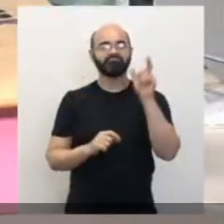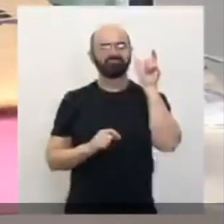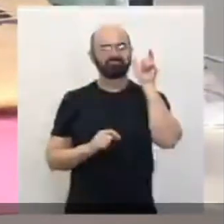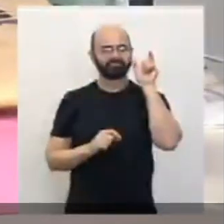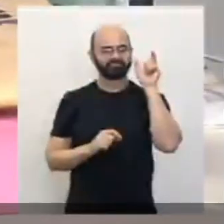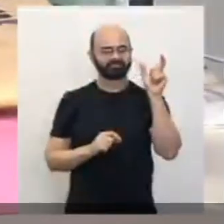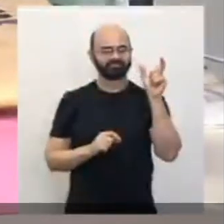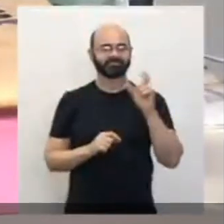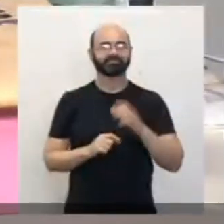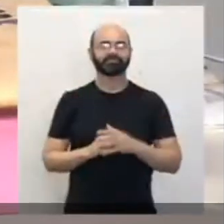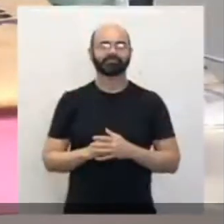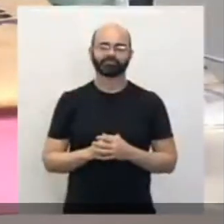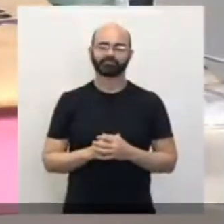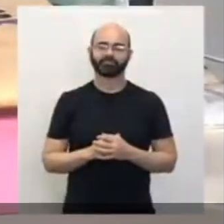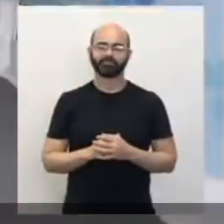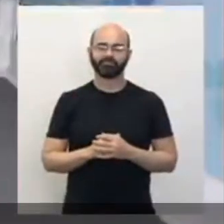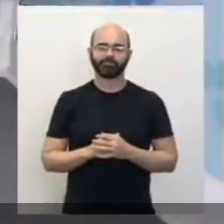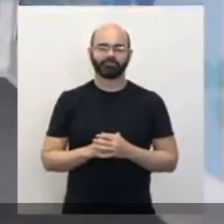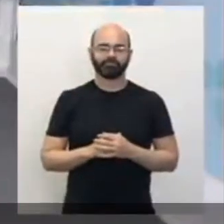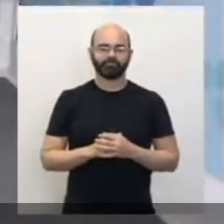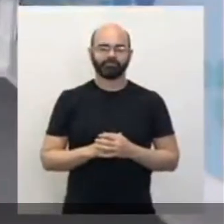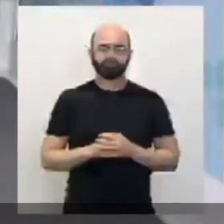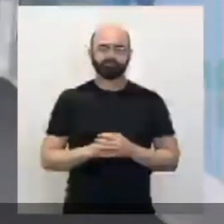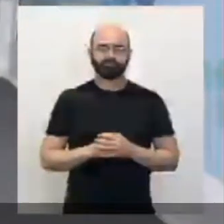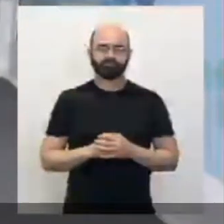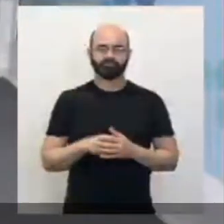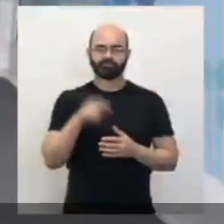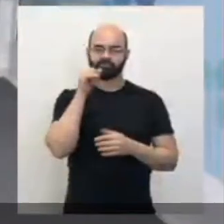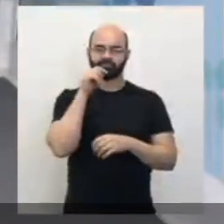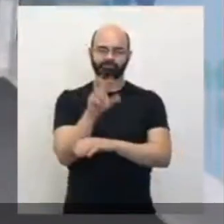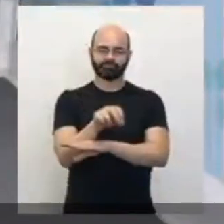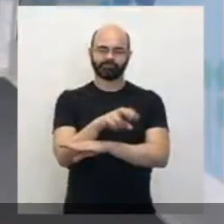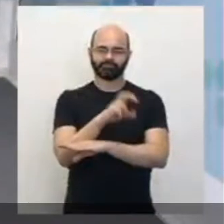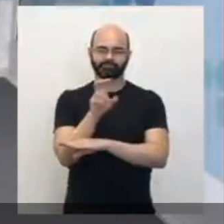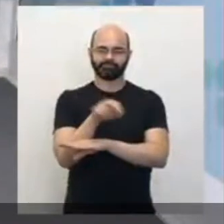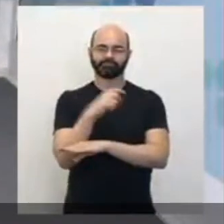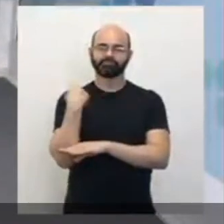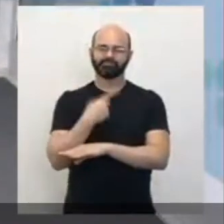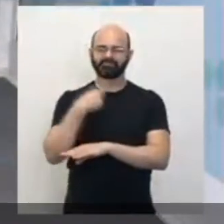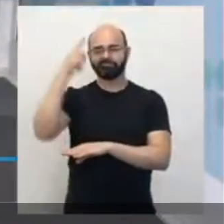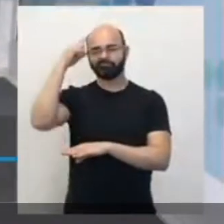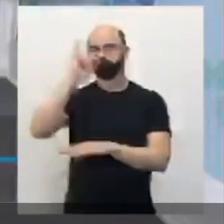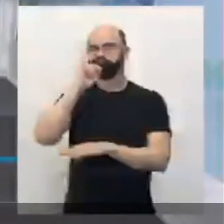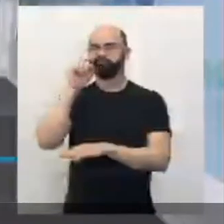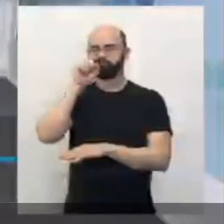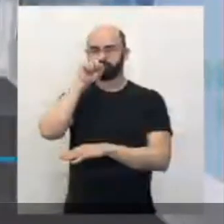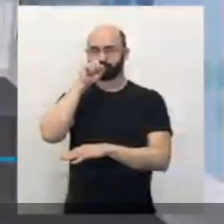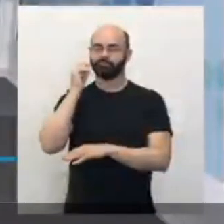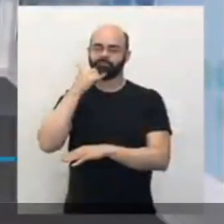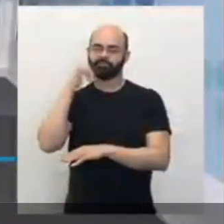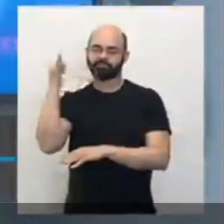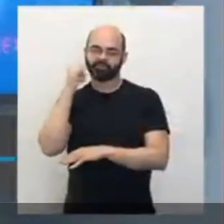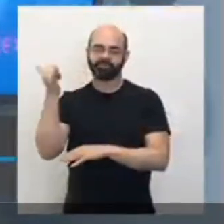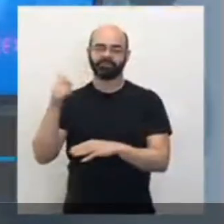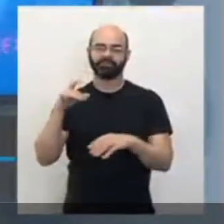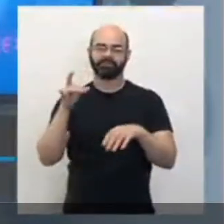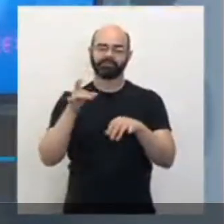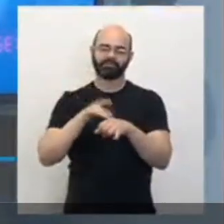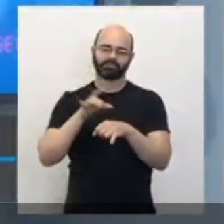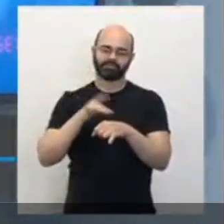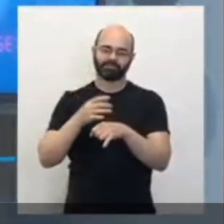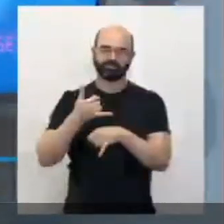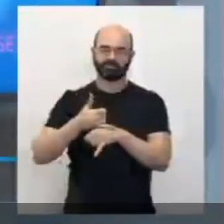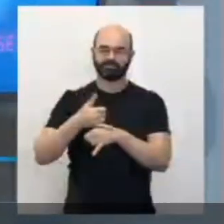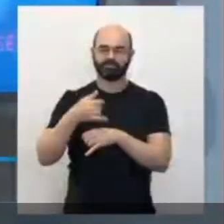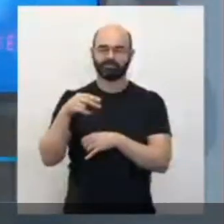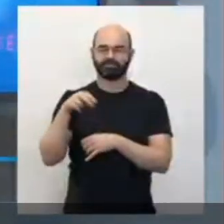de pinça aqui na ponta, Tony. Bacana, normalmente a gente pensa na robótica, a gente já pensa já em eletricidade, em metal, e a gente não está usando nada de